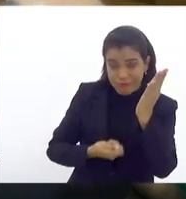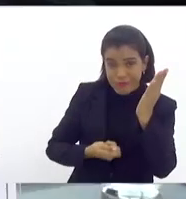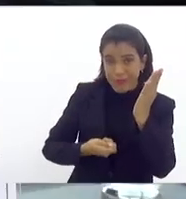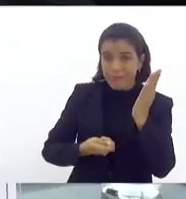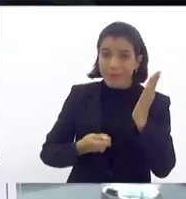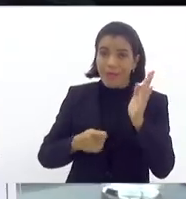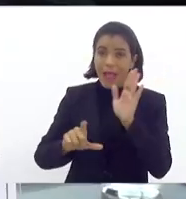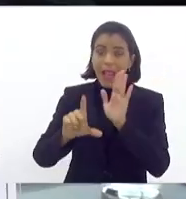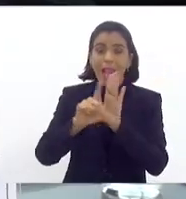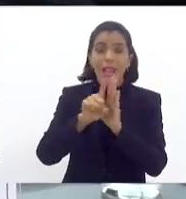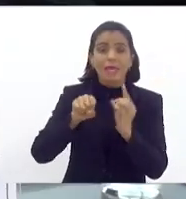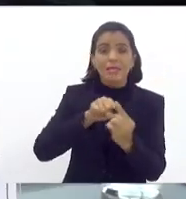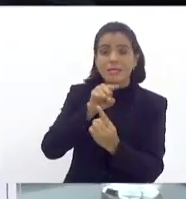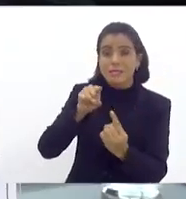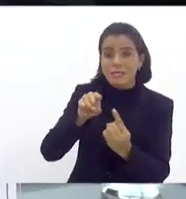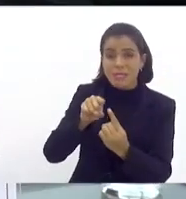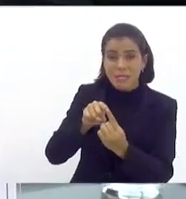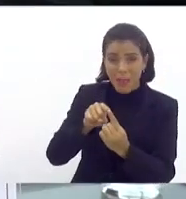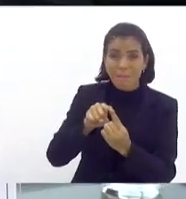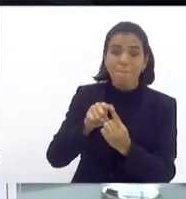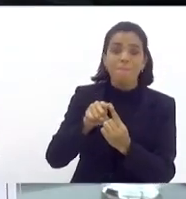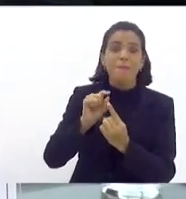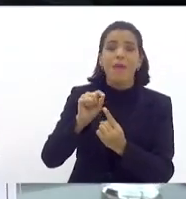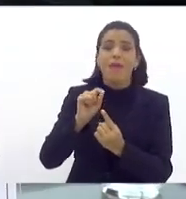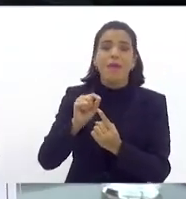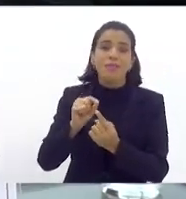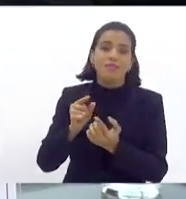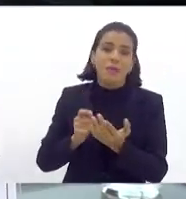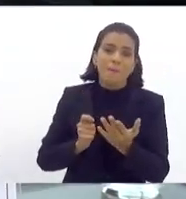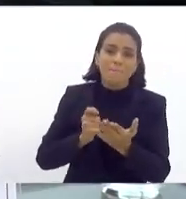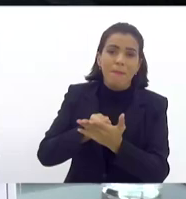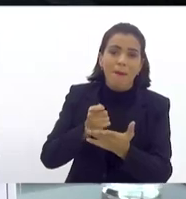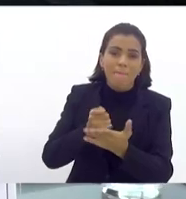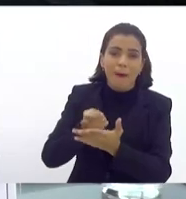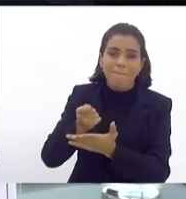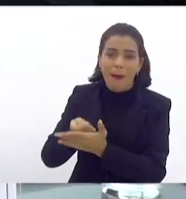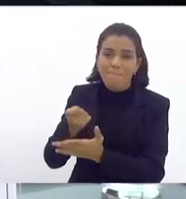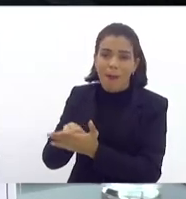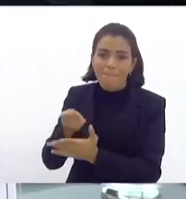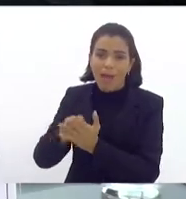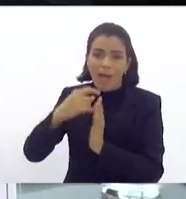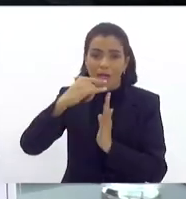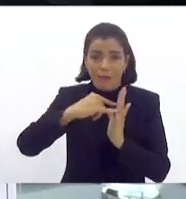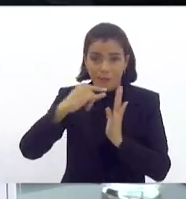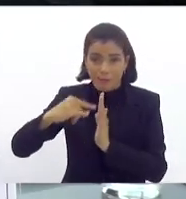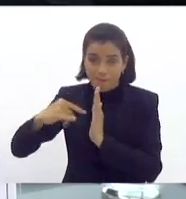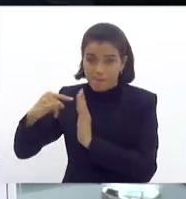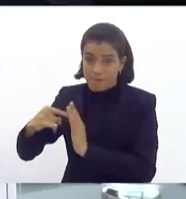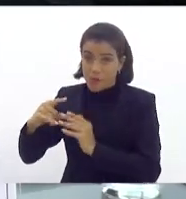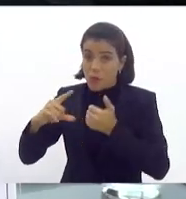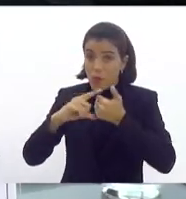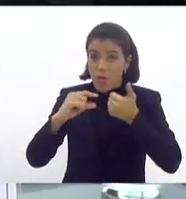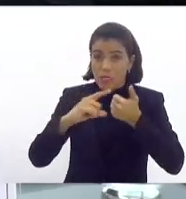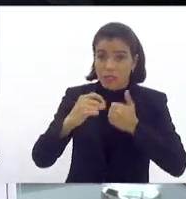a Lei das Metas Fiscais, que no artigo 6º